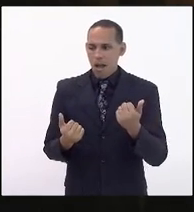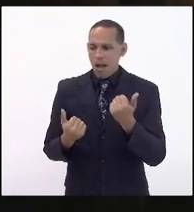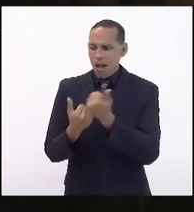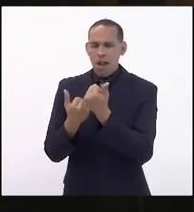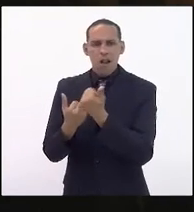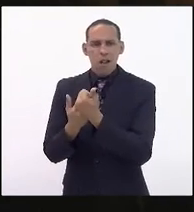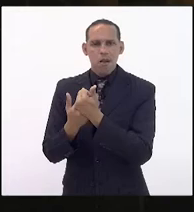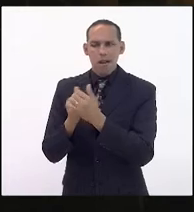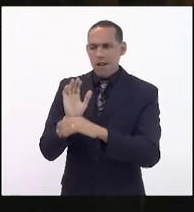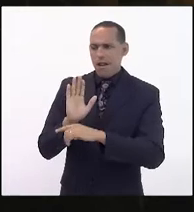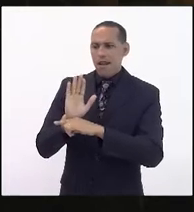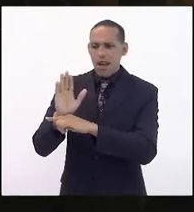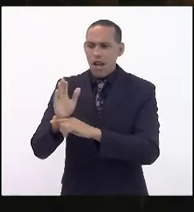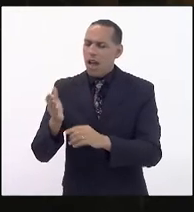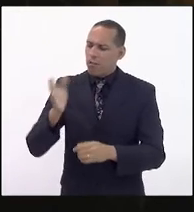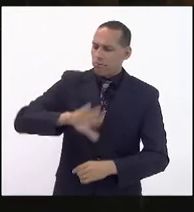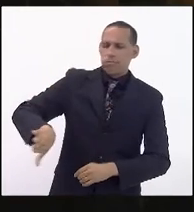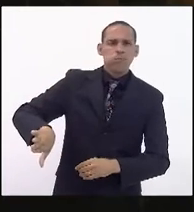afastamento